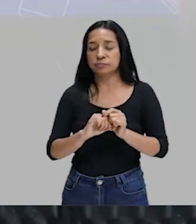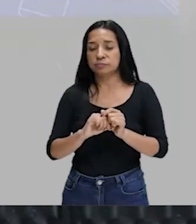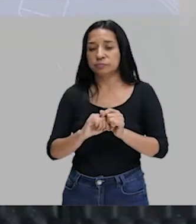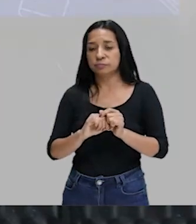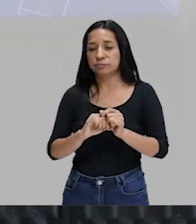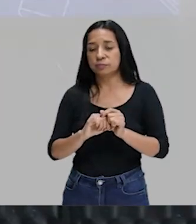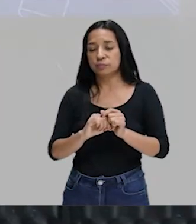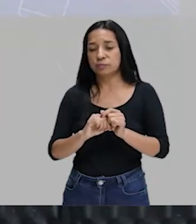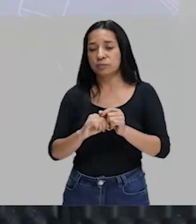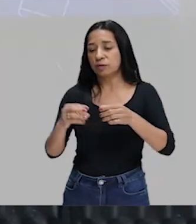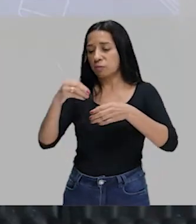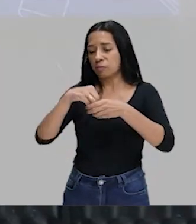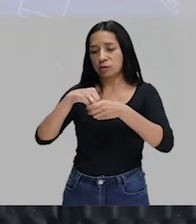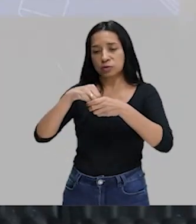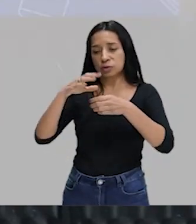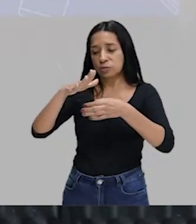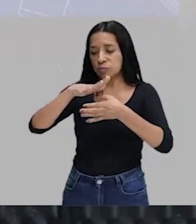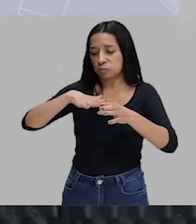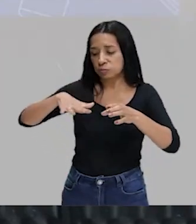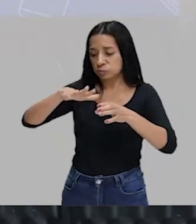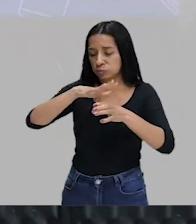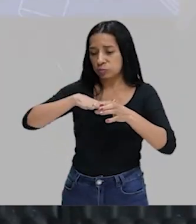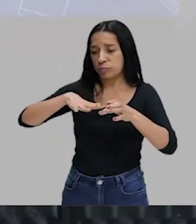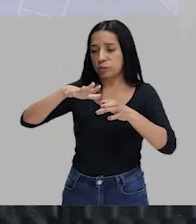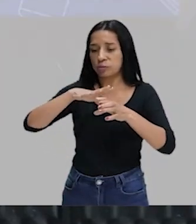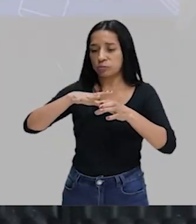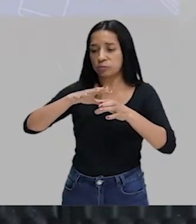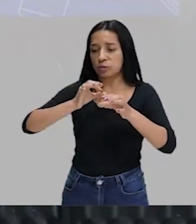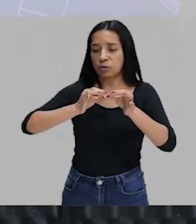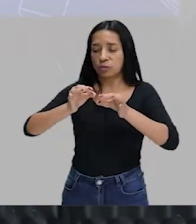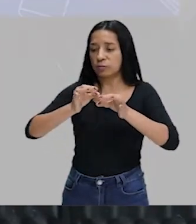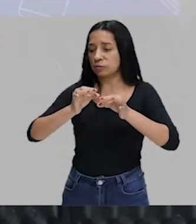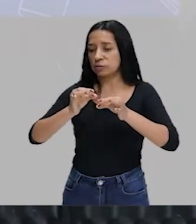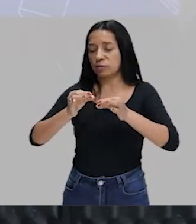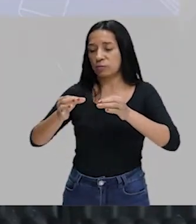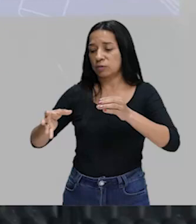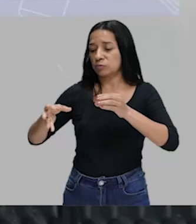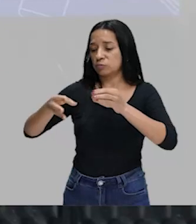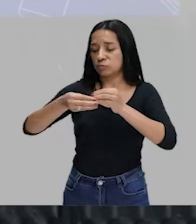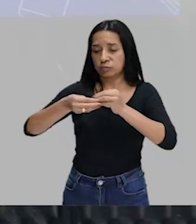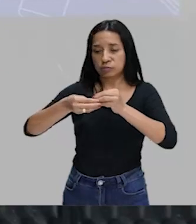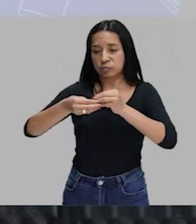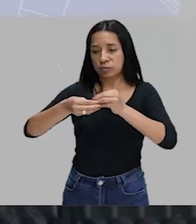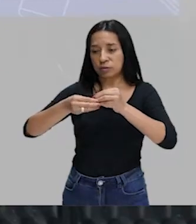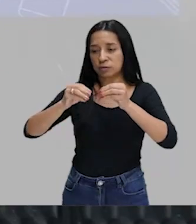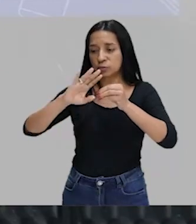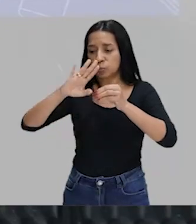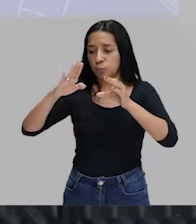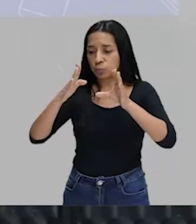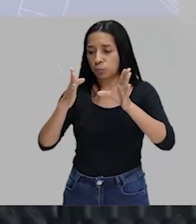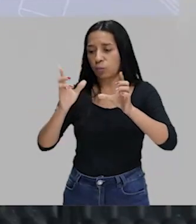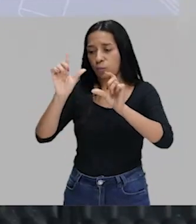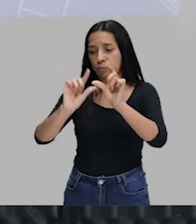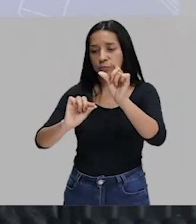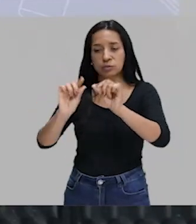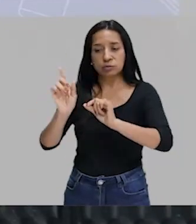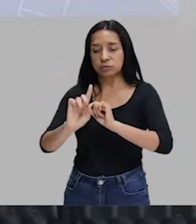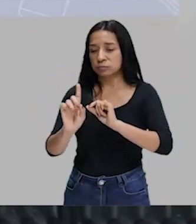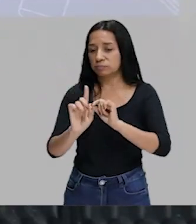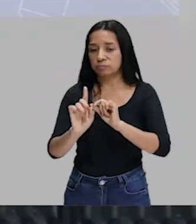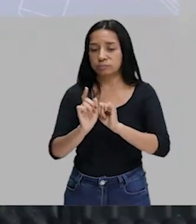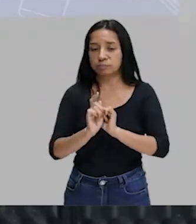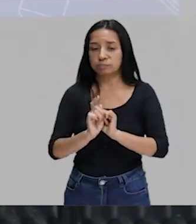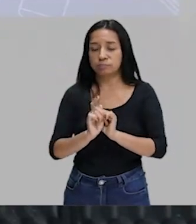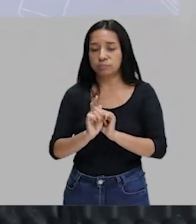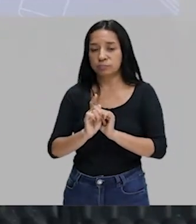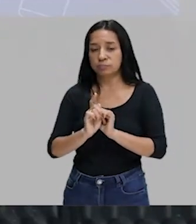ela tá lá no berço de formação, mas ela não faz parte, né, do corpo da estrela, certo? Hidrogênio, gravidade